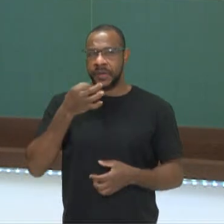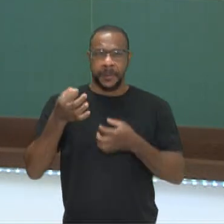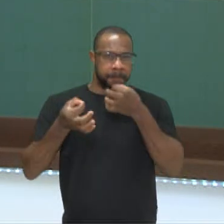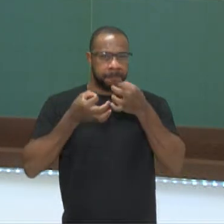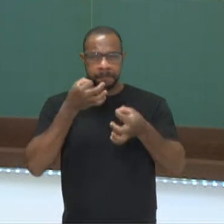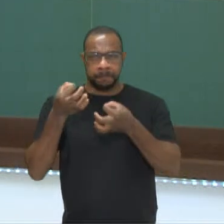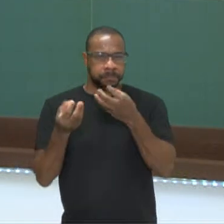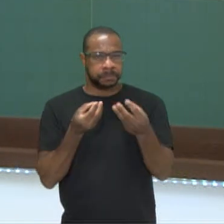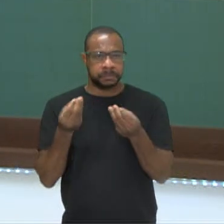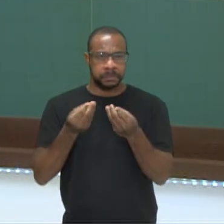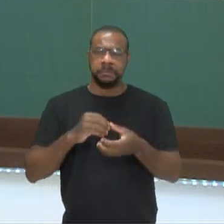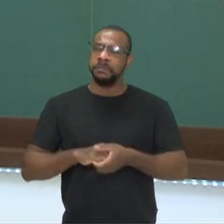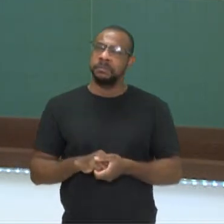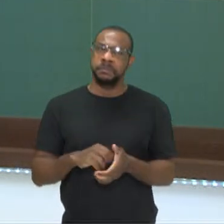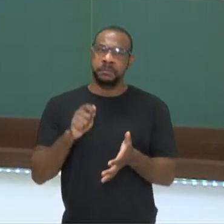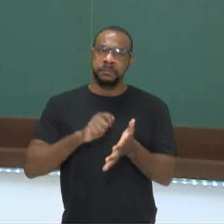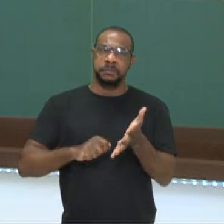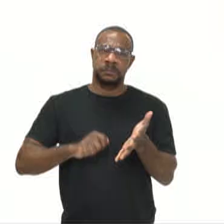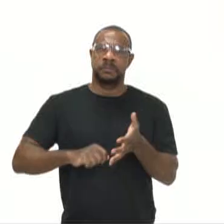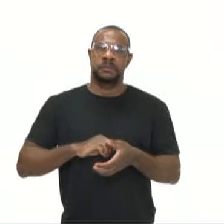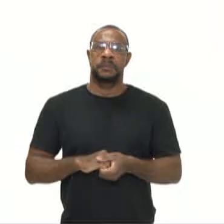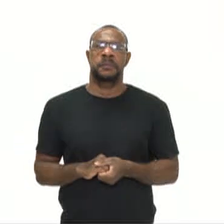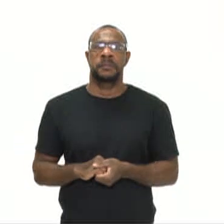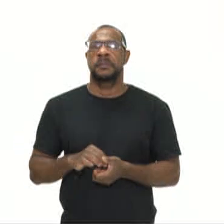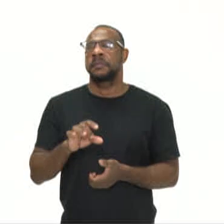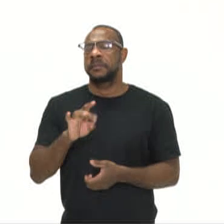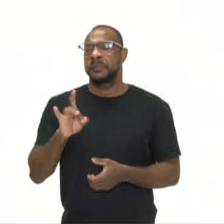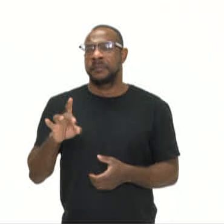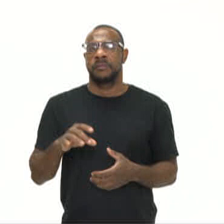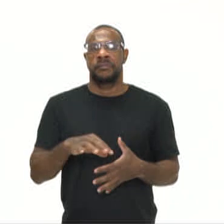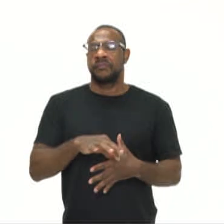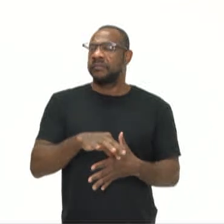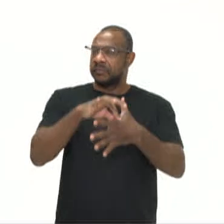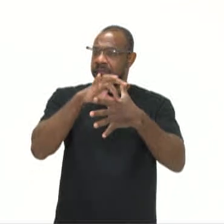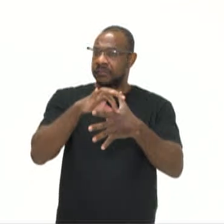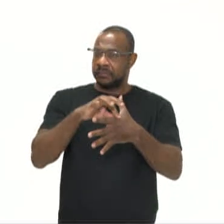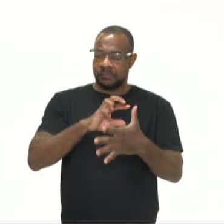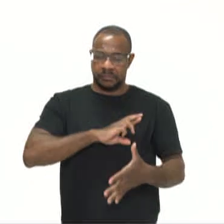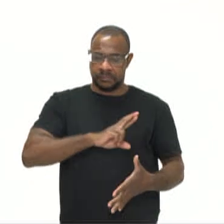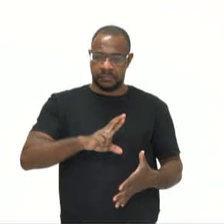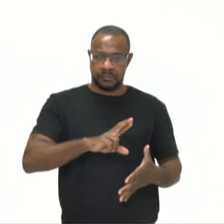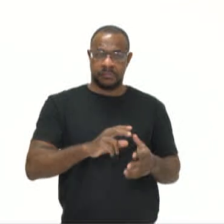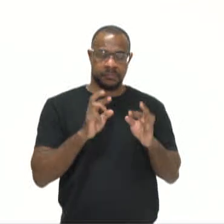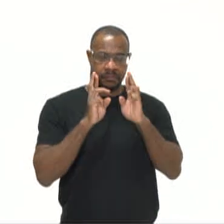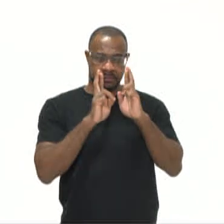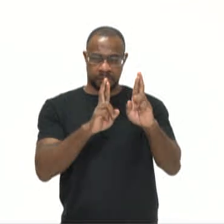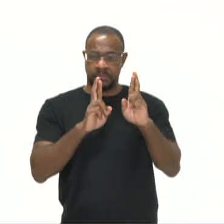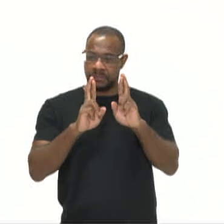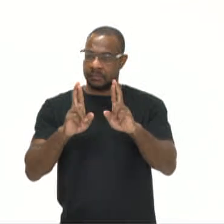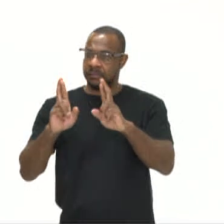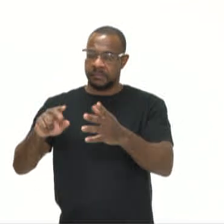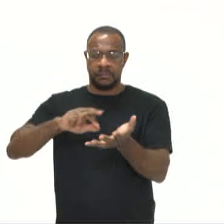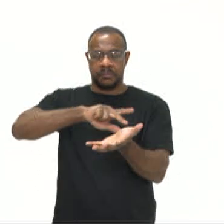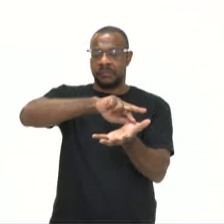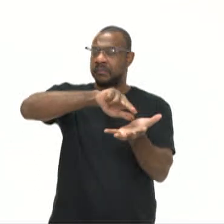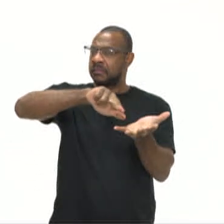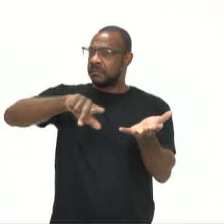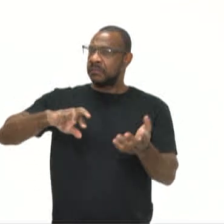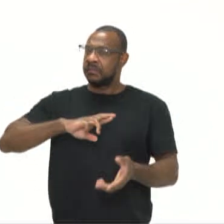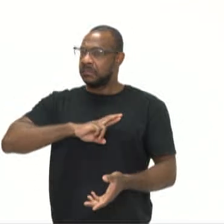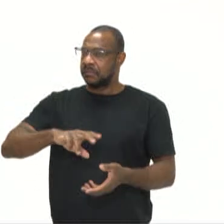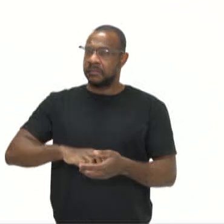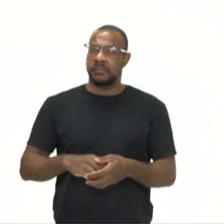um argumento bem escrito. Cabe às lideranças de cada religião promover o respeito à diversidade religiosa, falar